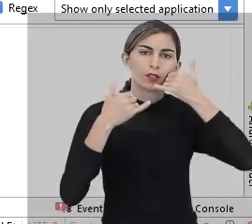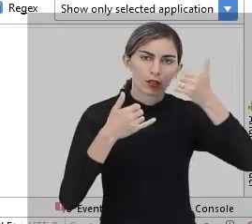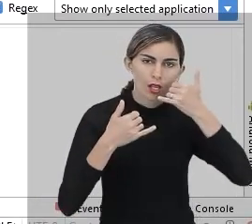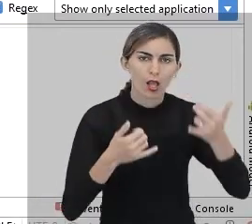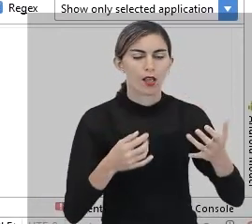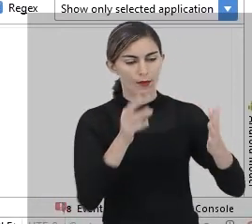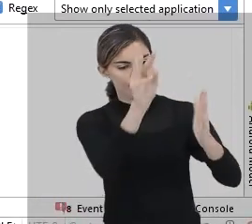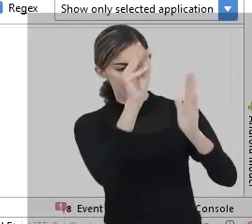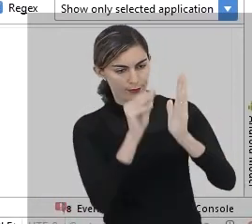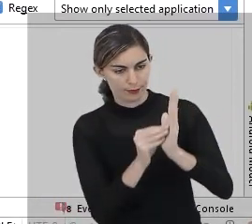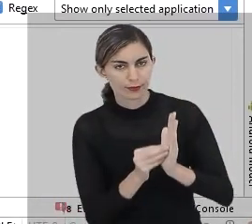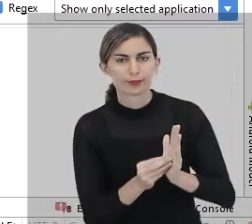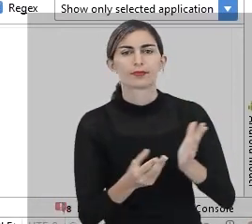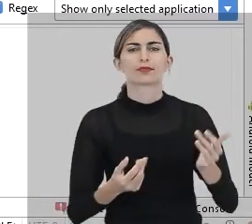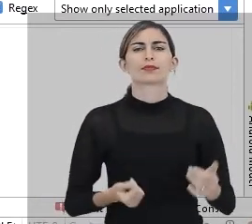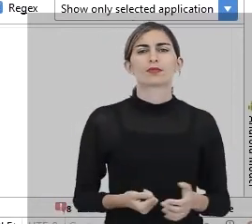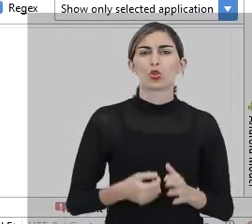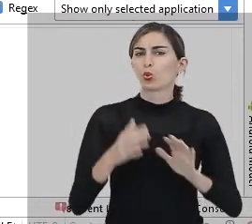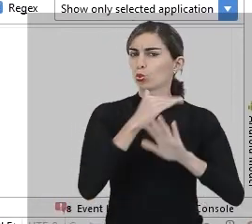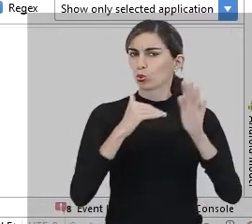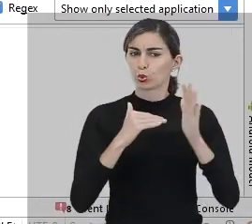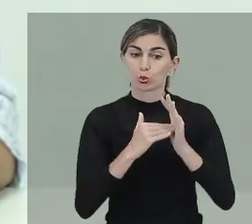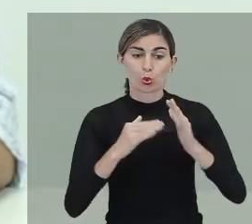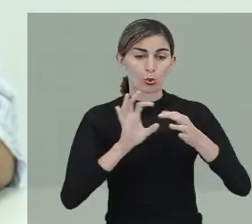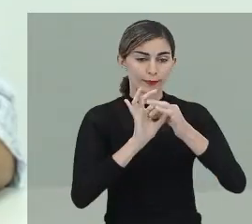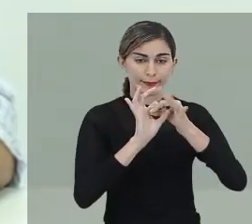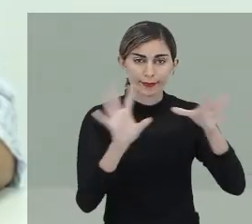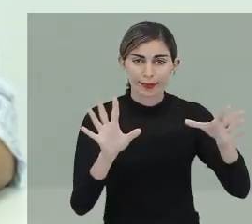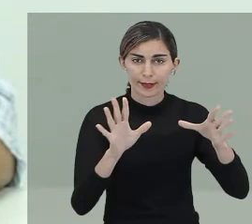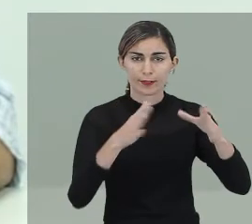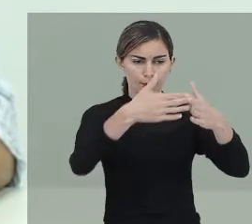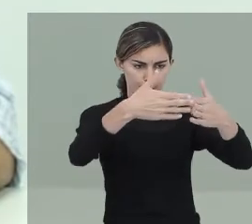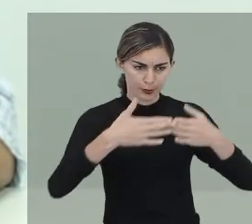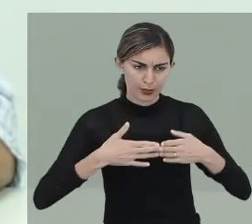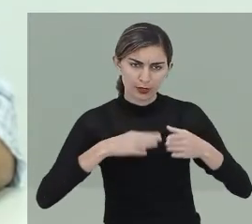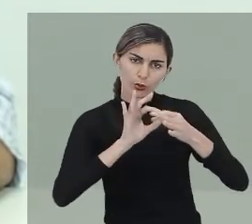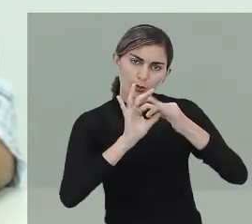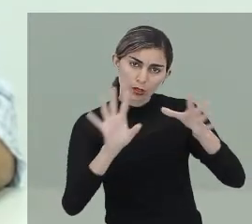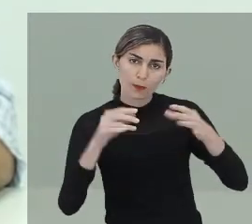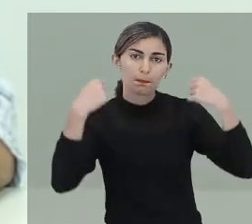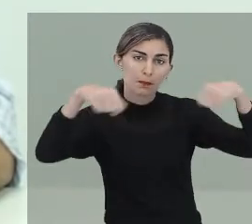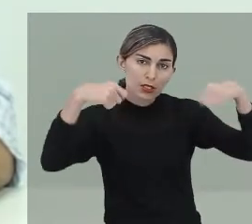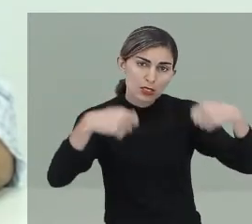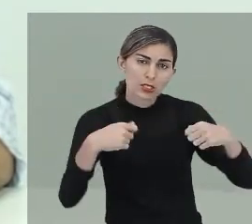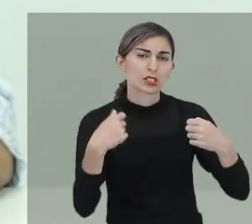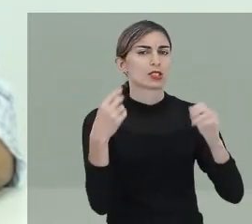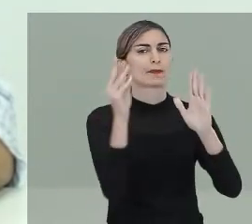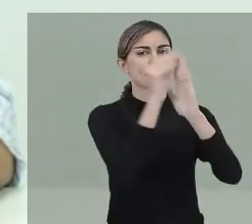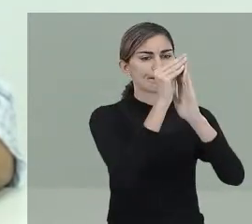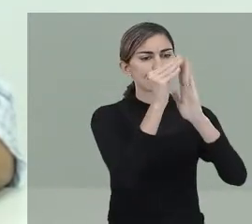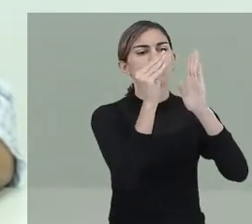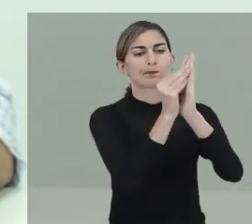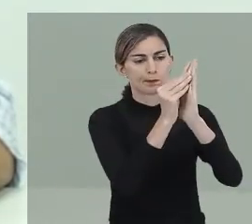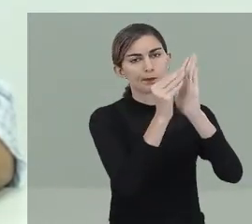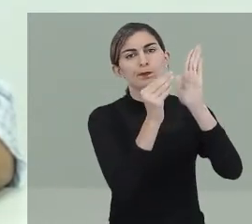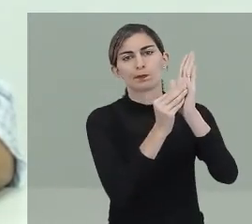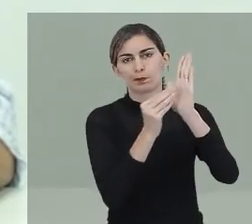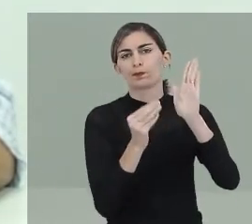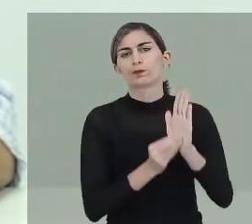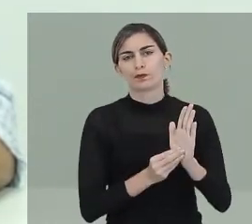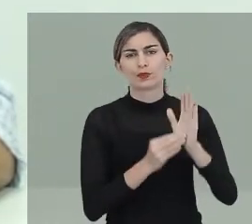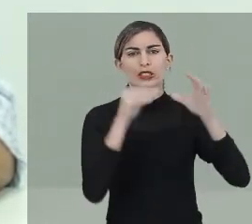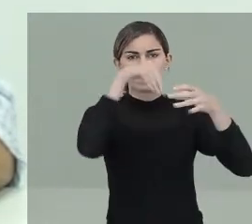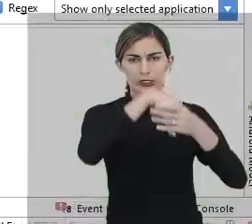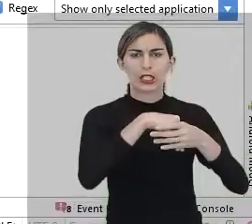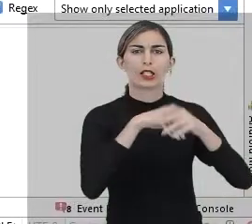adicionar aqui, certo? Então, todas as permissões a mais que sua aplicação tiver que ter, você vai ter que adicionar nesse arquivo de Android Manifest.